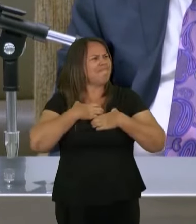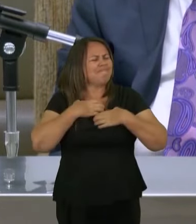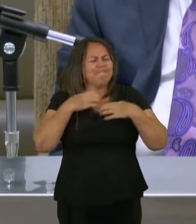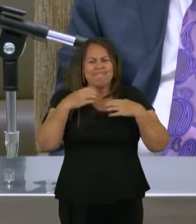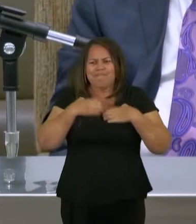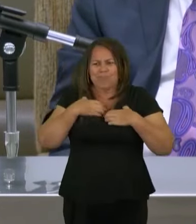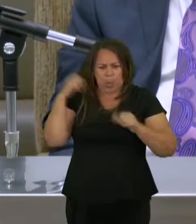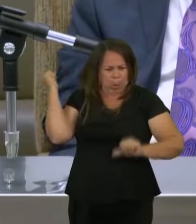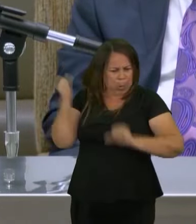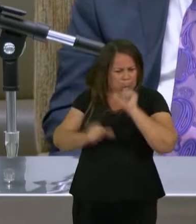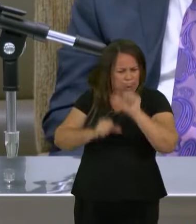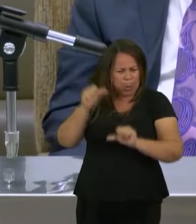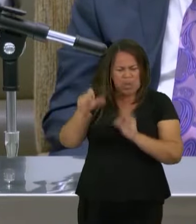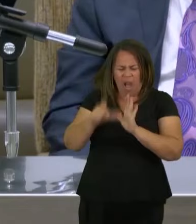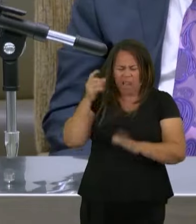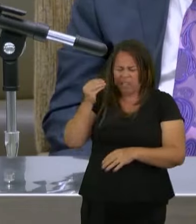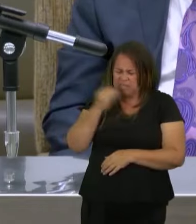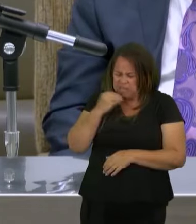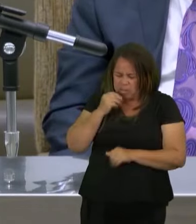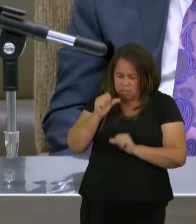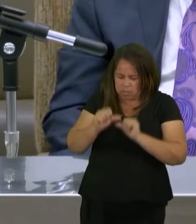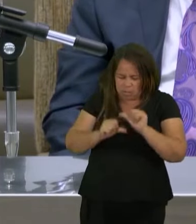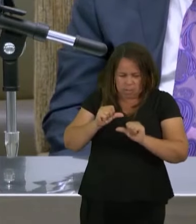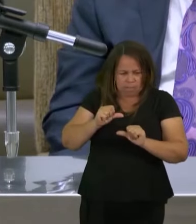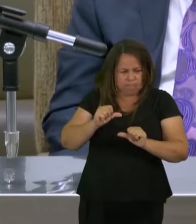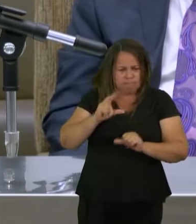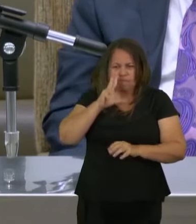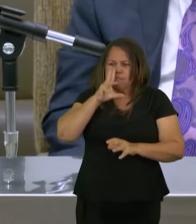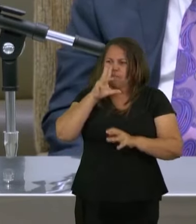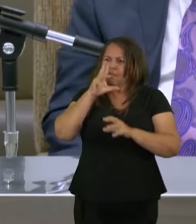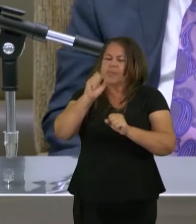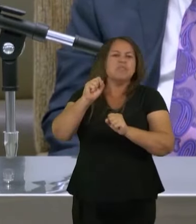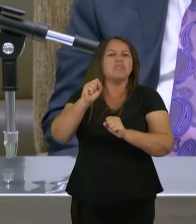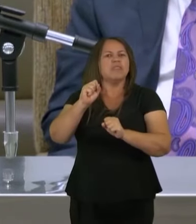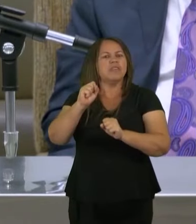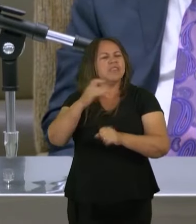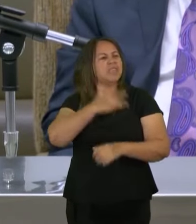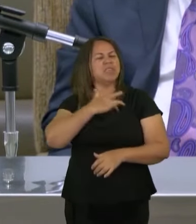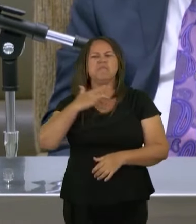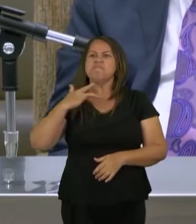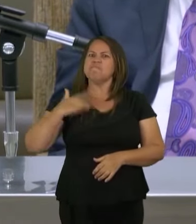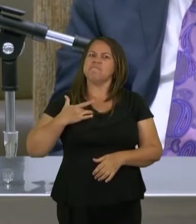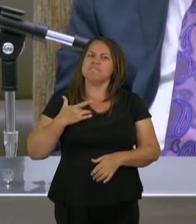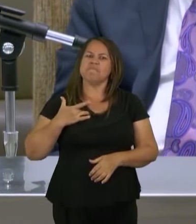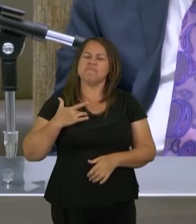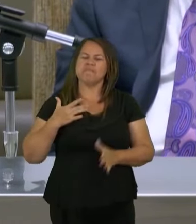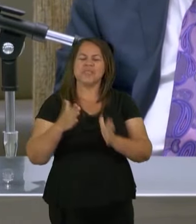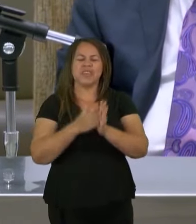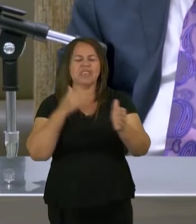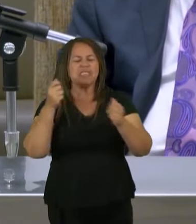nova, está em dia, está saudável.